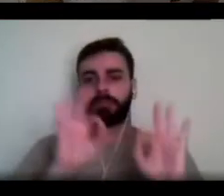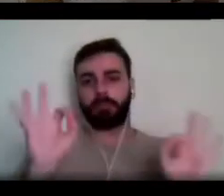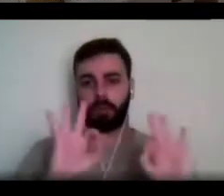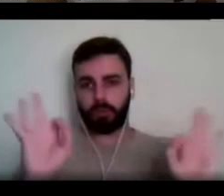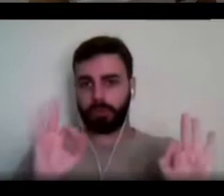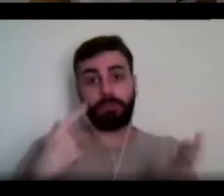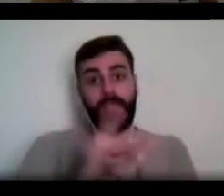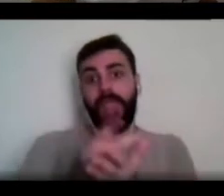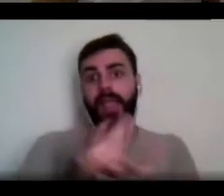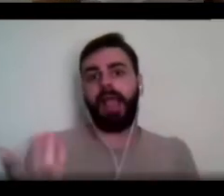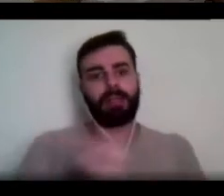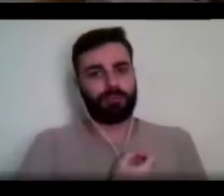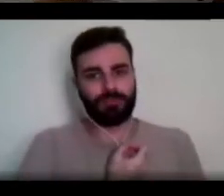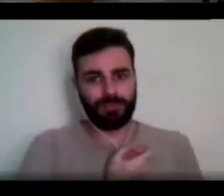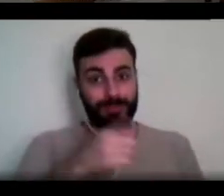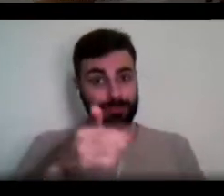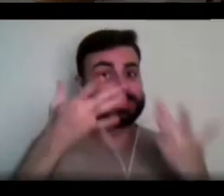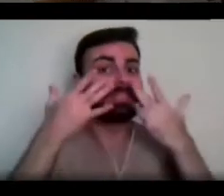que prestar atenção.